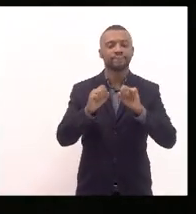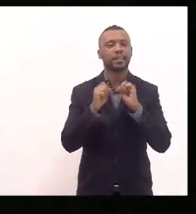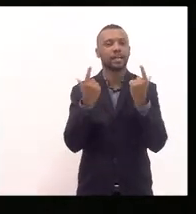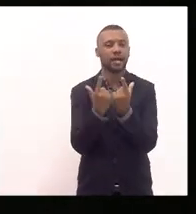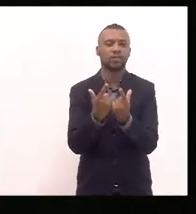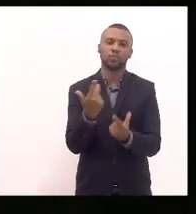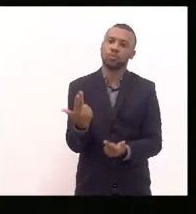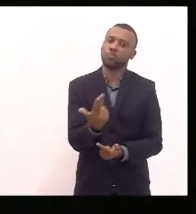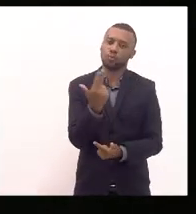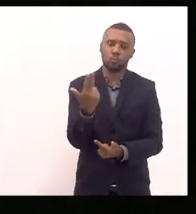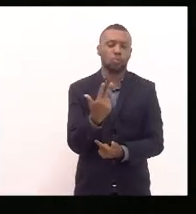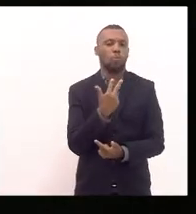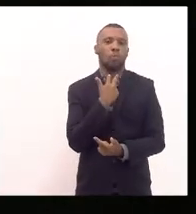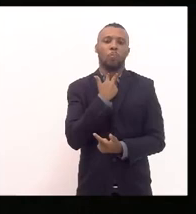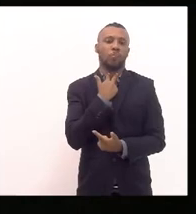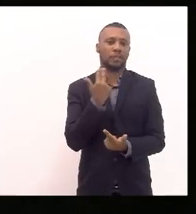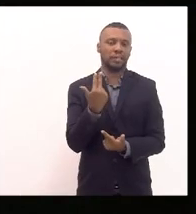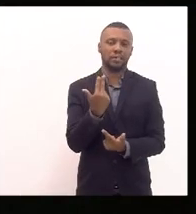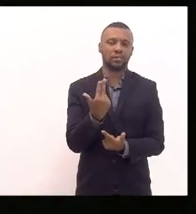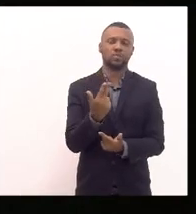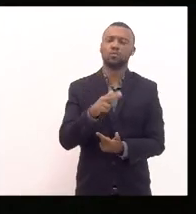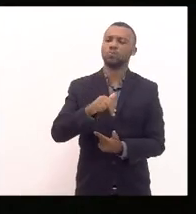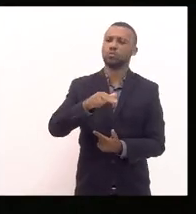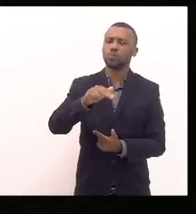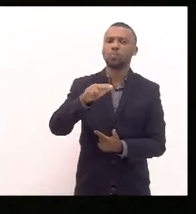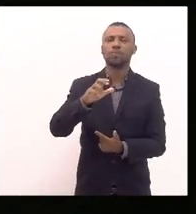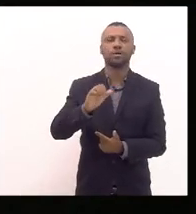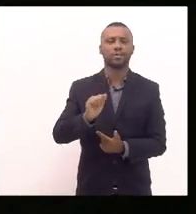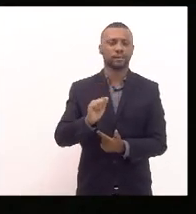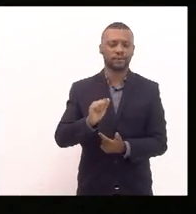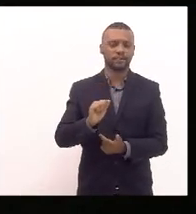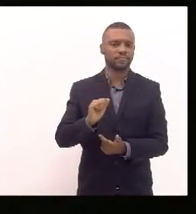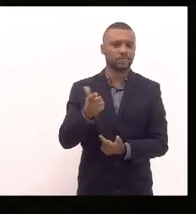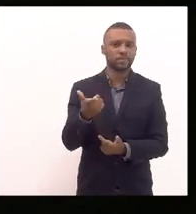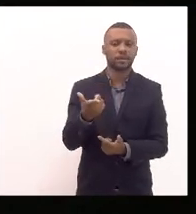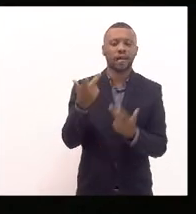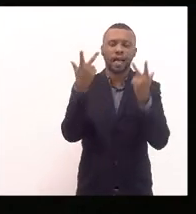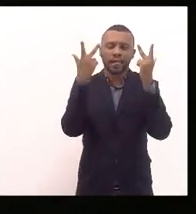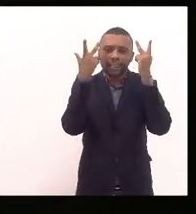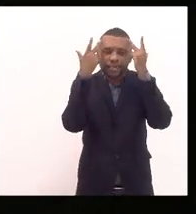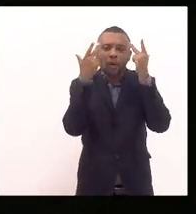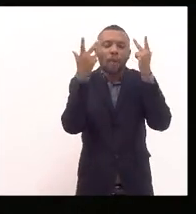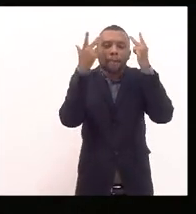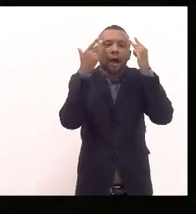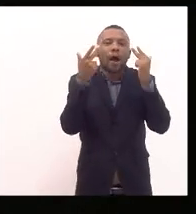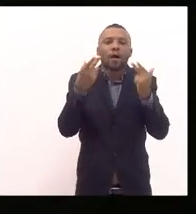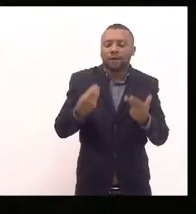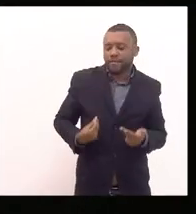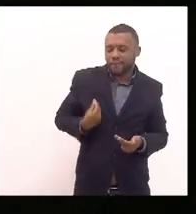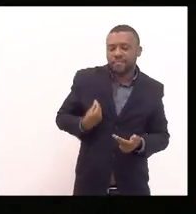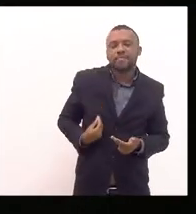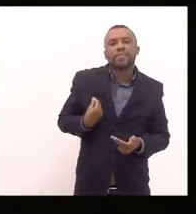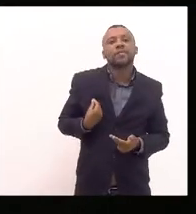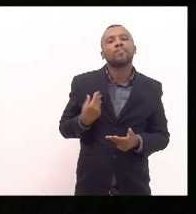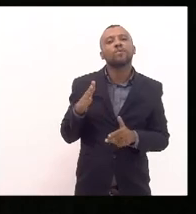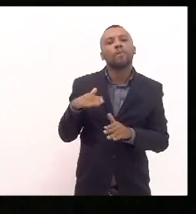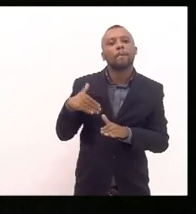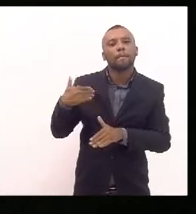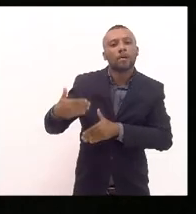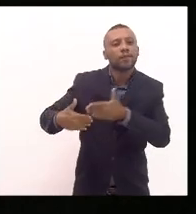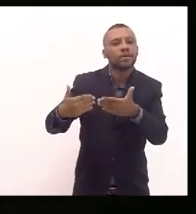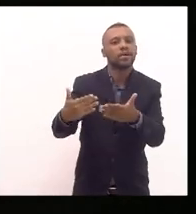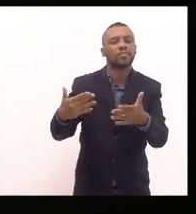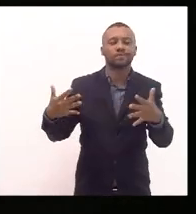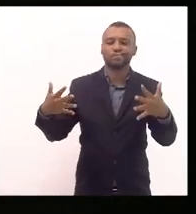não podemos de maneira nenhuma naturalizar né Vivemos um processo